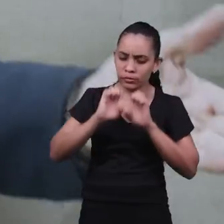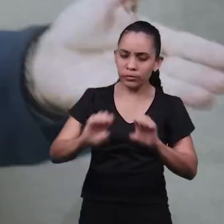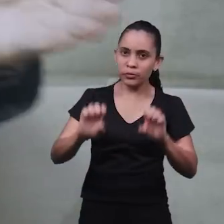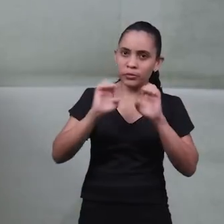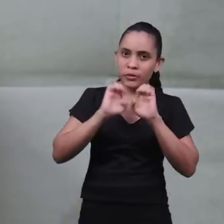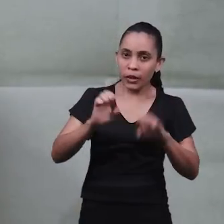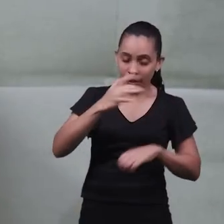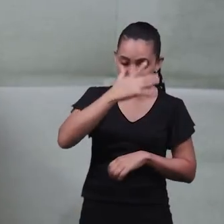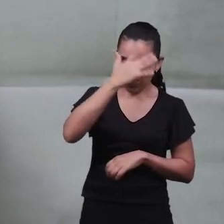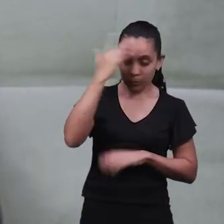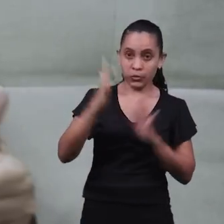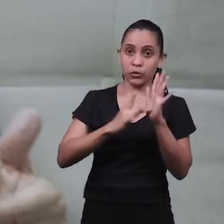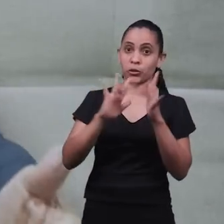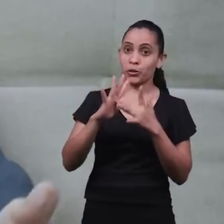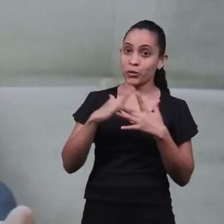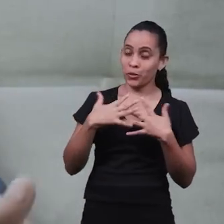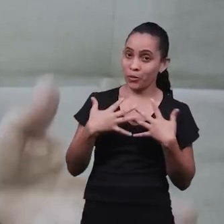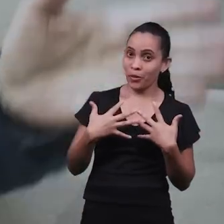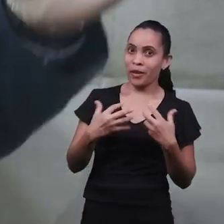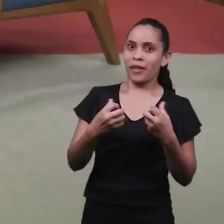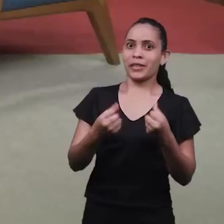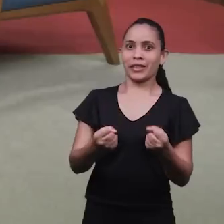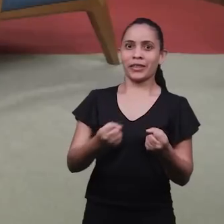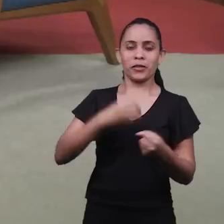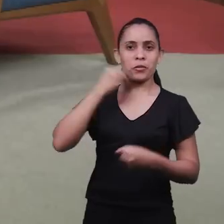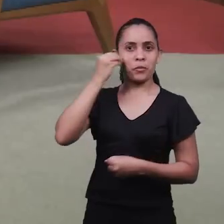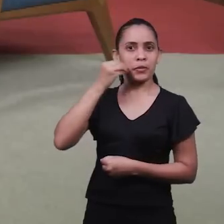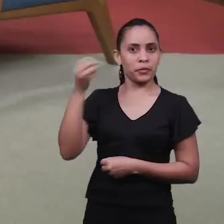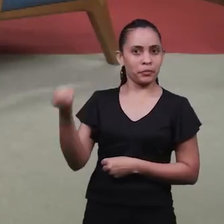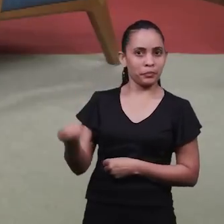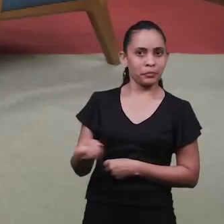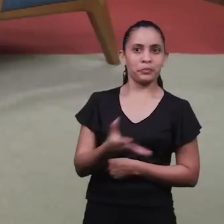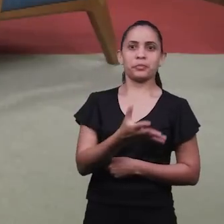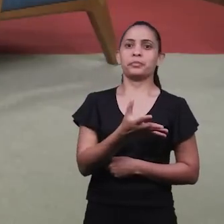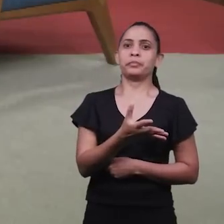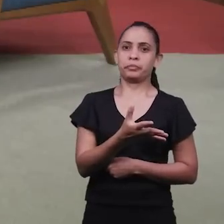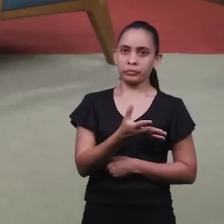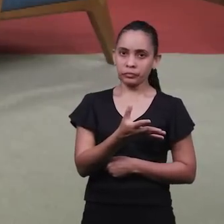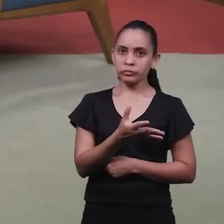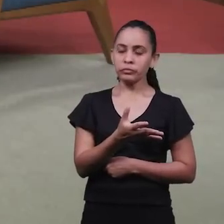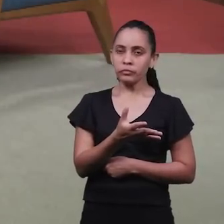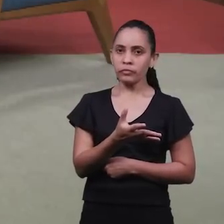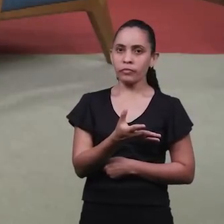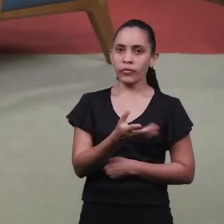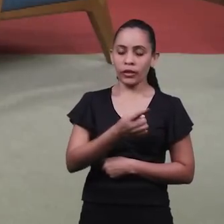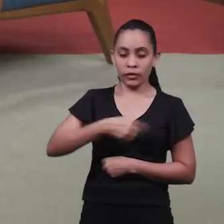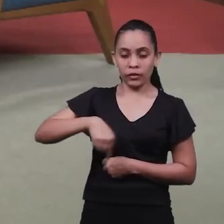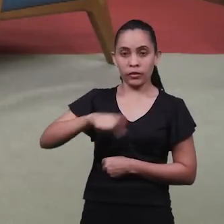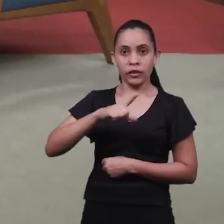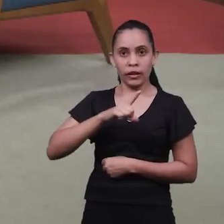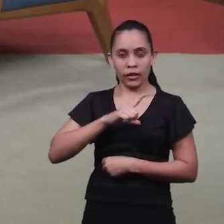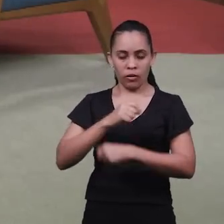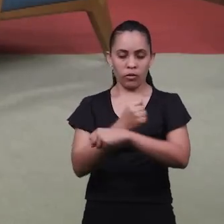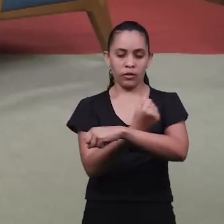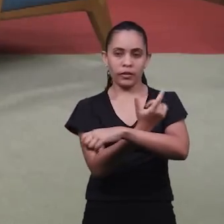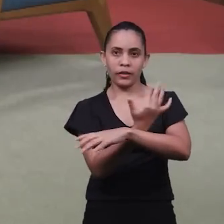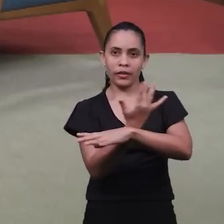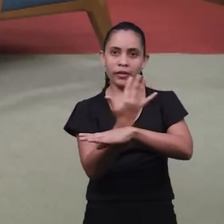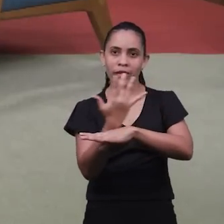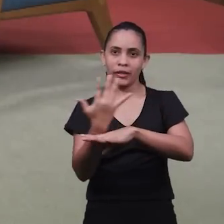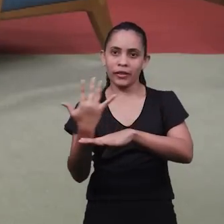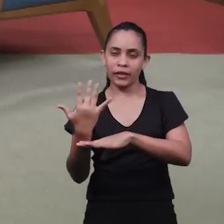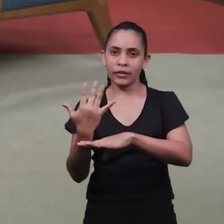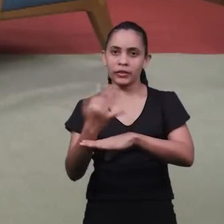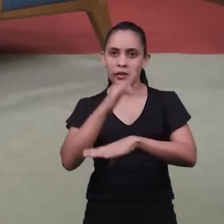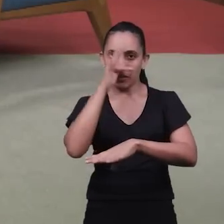são nascidos de novo, né? E outra expressão interessante do texto, que se apacentam entre os lírios. Olha